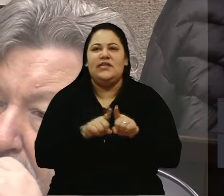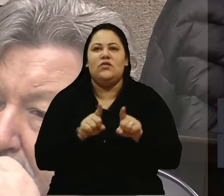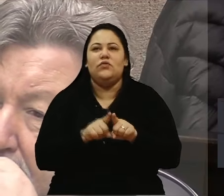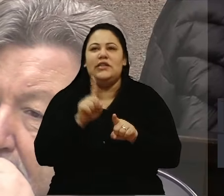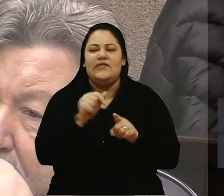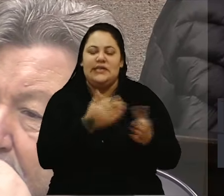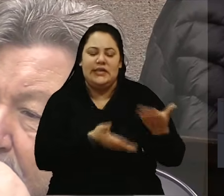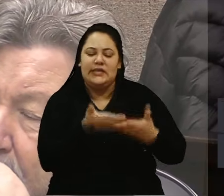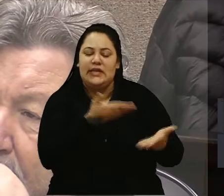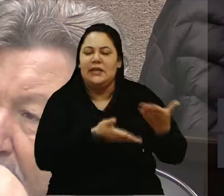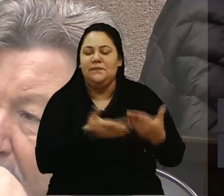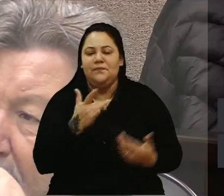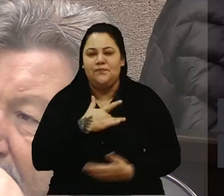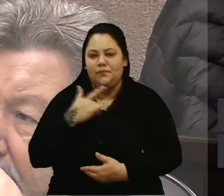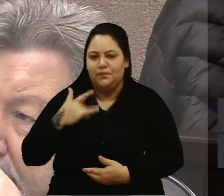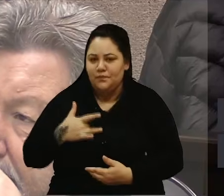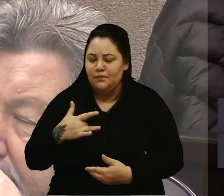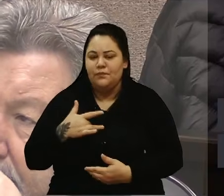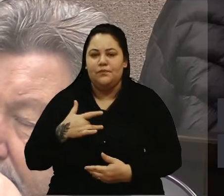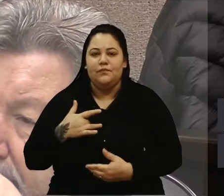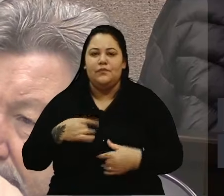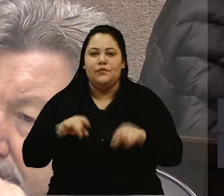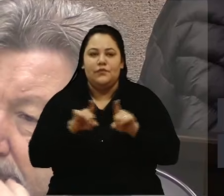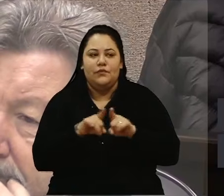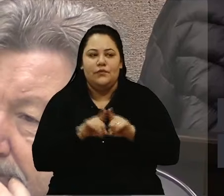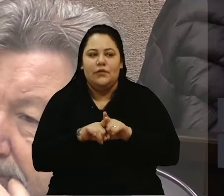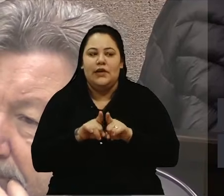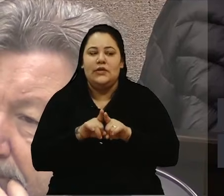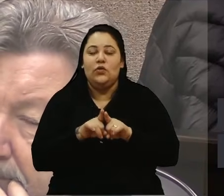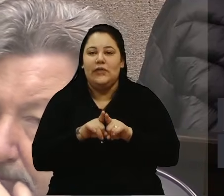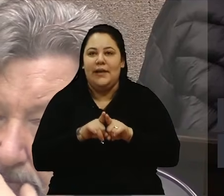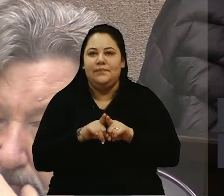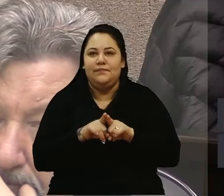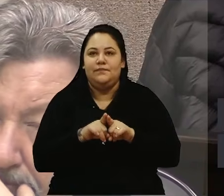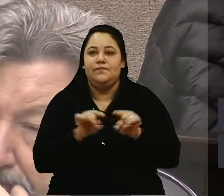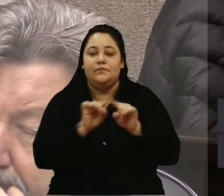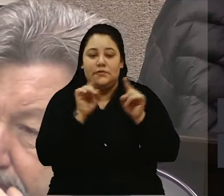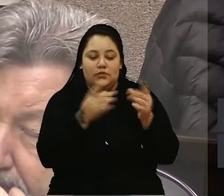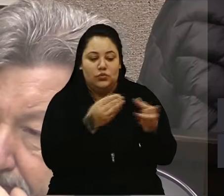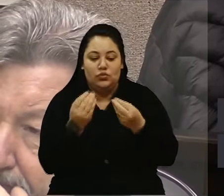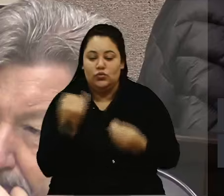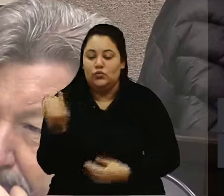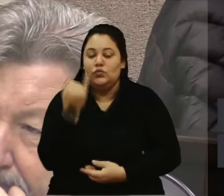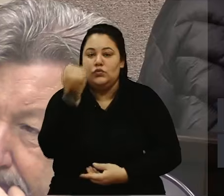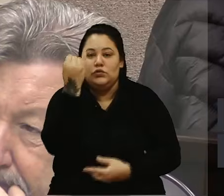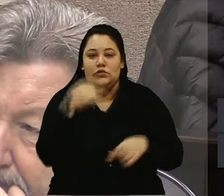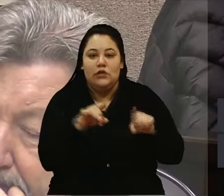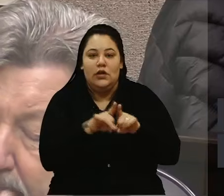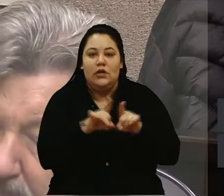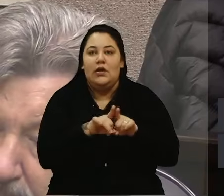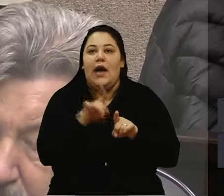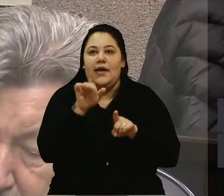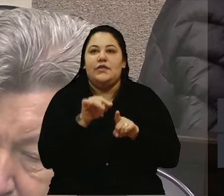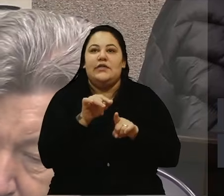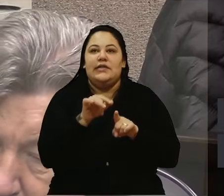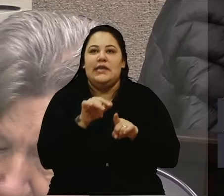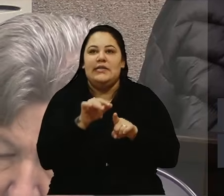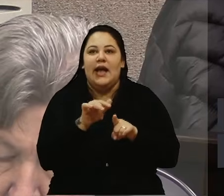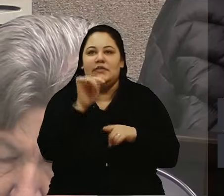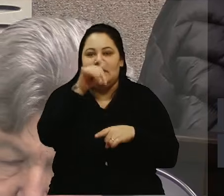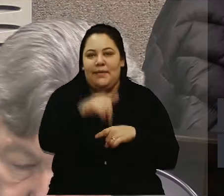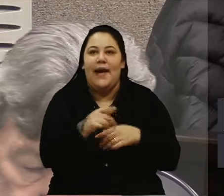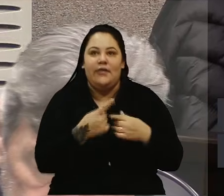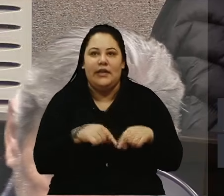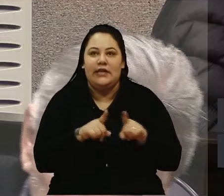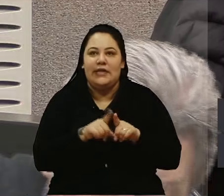de saúde e hoje as pessoas, pela descredibilidade, vão direto à UPA. Mais uma coisa importante, Caxias, de novo o senhor mencionou isso e eu quero deixar registrado.